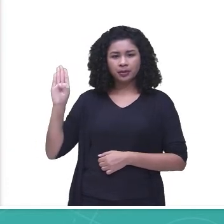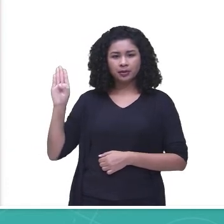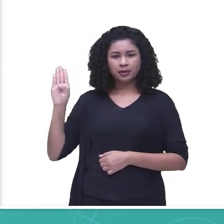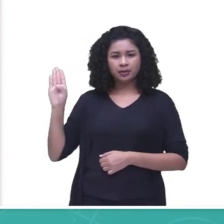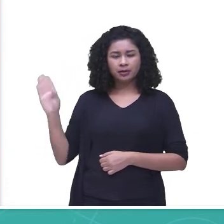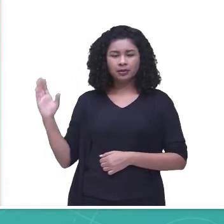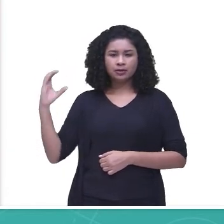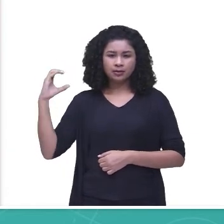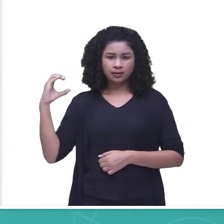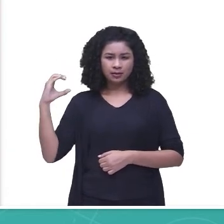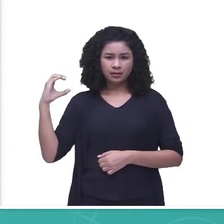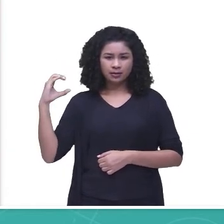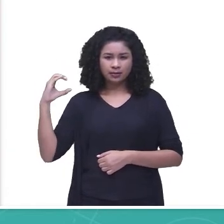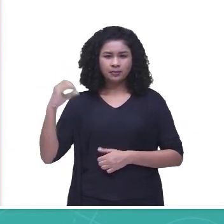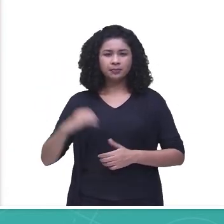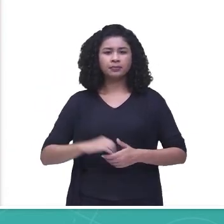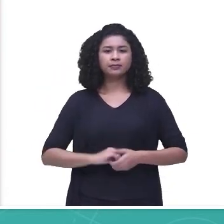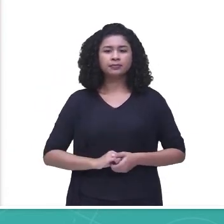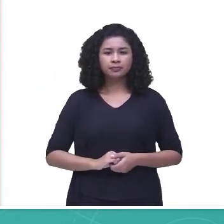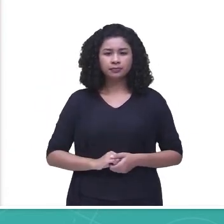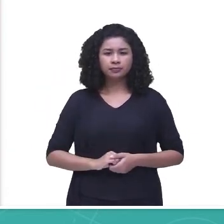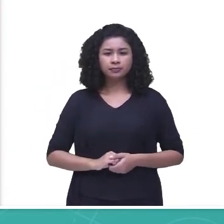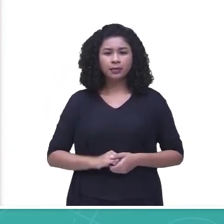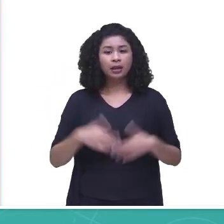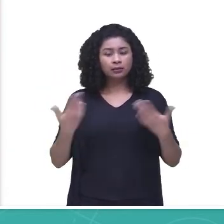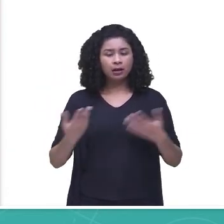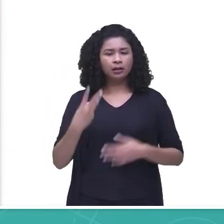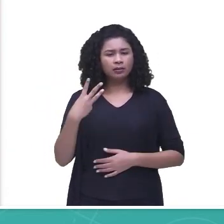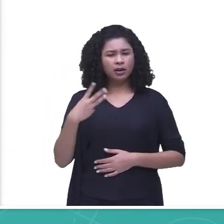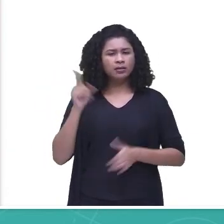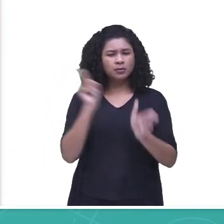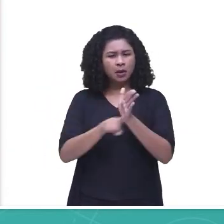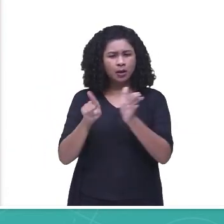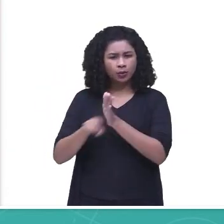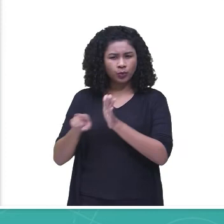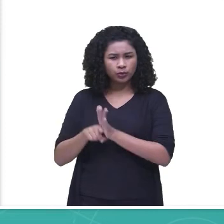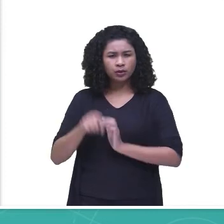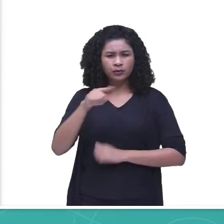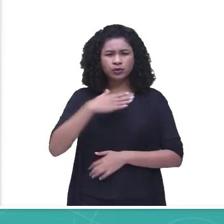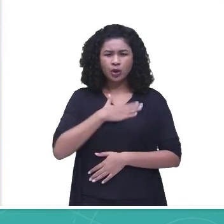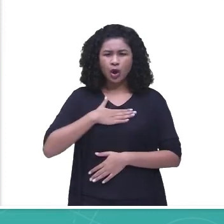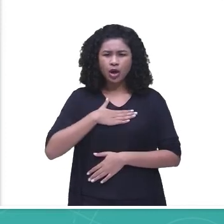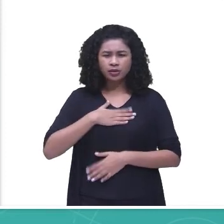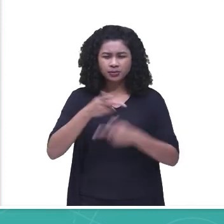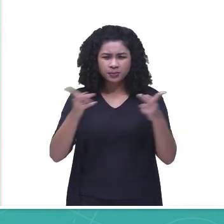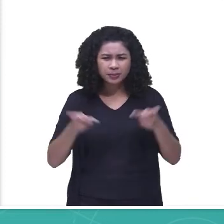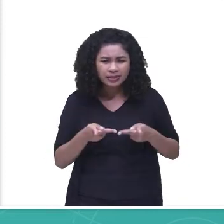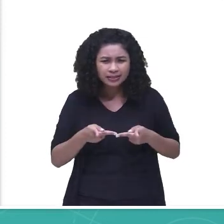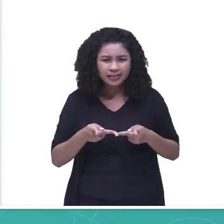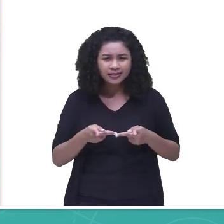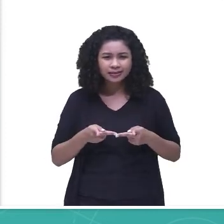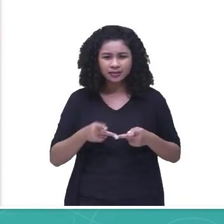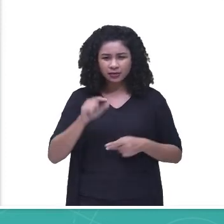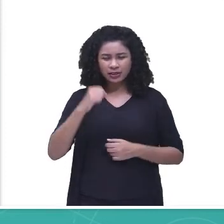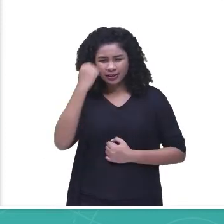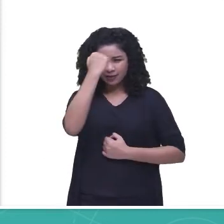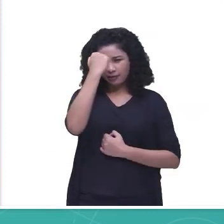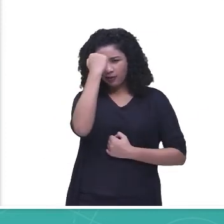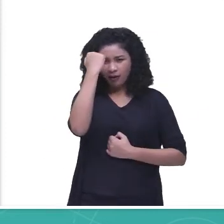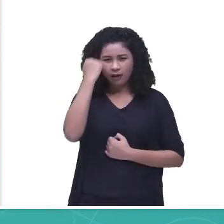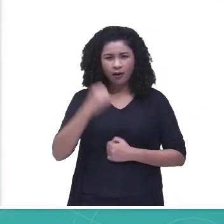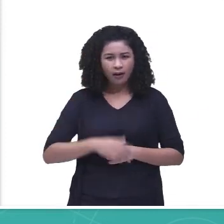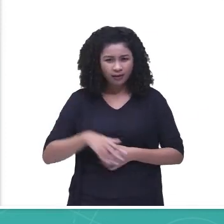Do they listen to rock? Então, são 3 perguntinhas ali. Você gosta de pizza? Você dança forró? Você